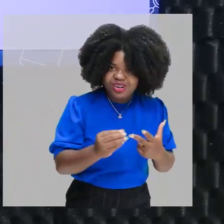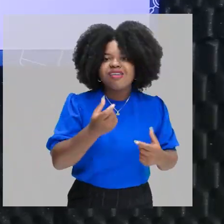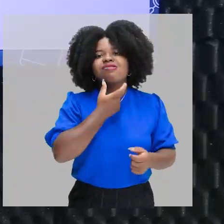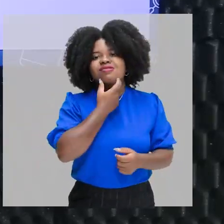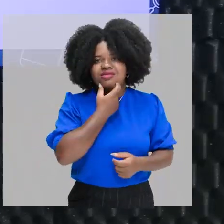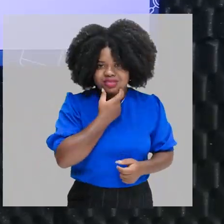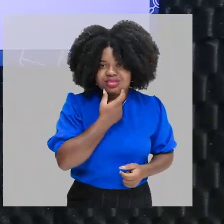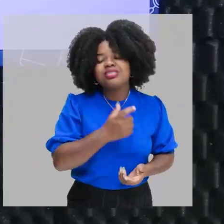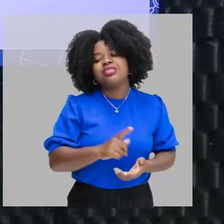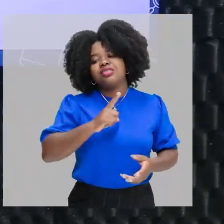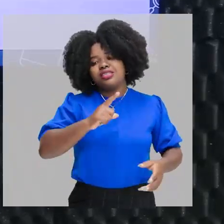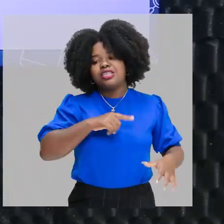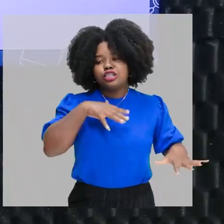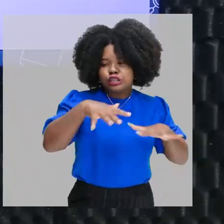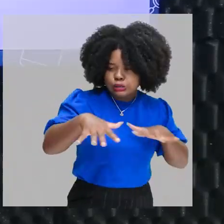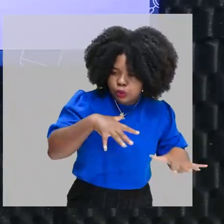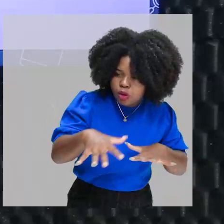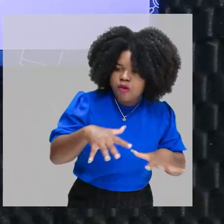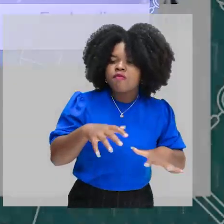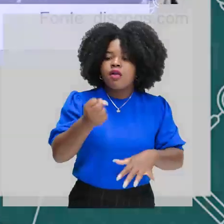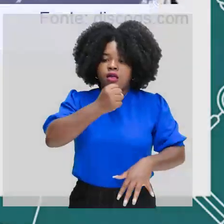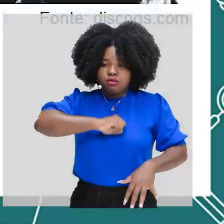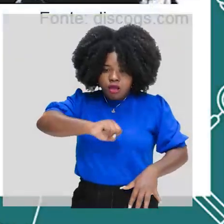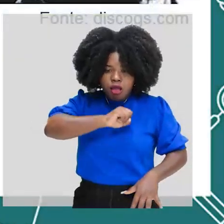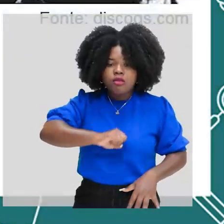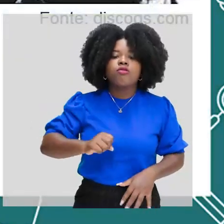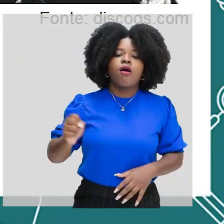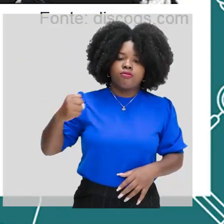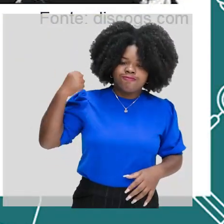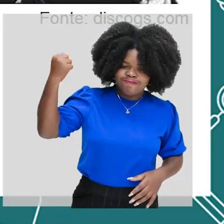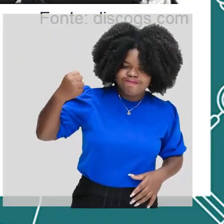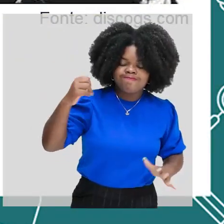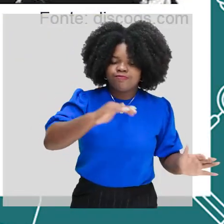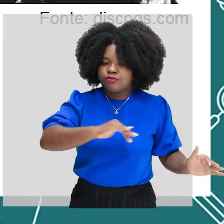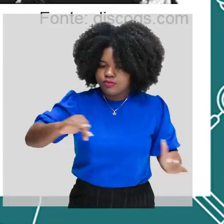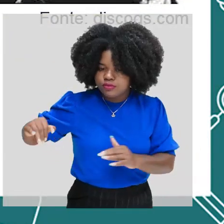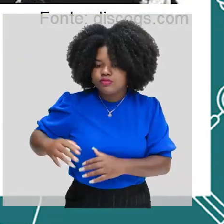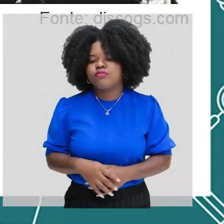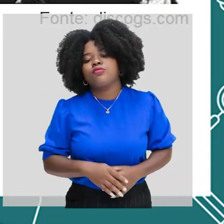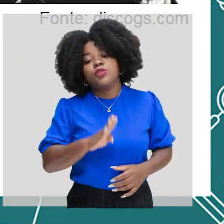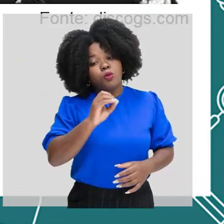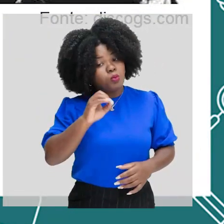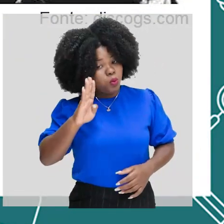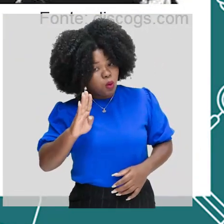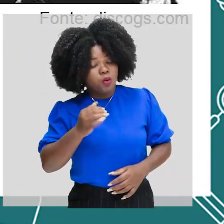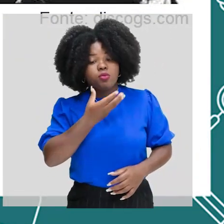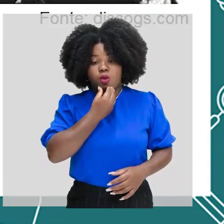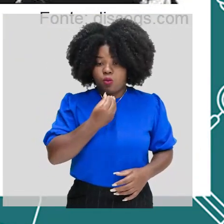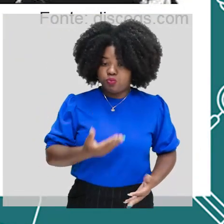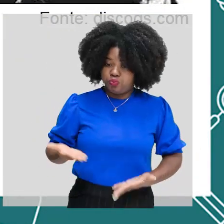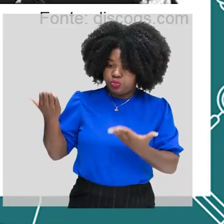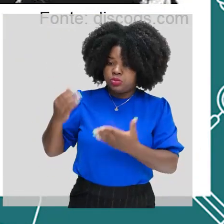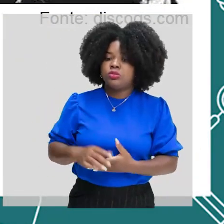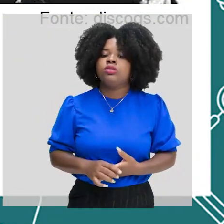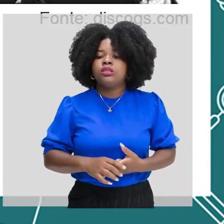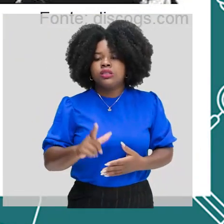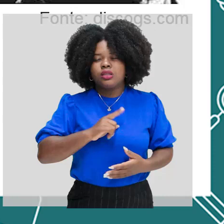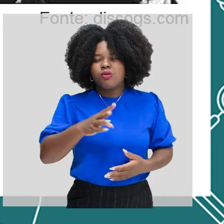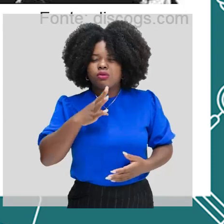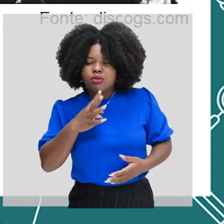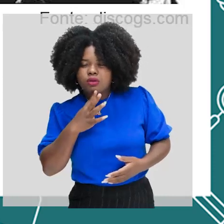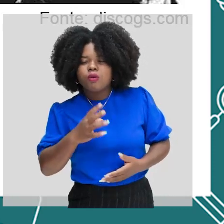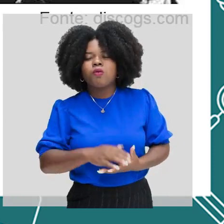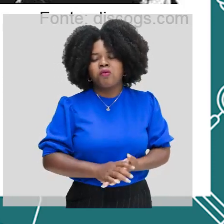esse movimento do reggae, tá? O Bob Marley, além de ter esse reconhecimento como indivíduo,